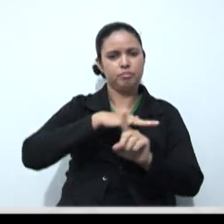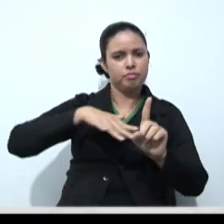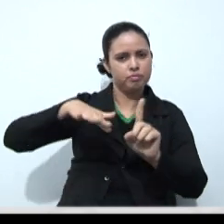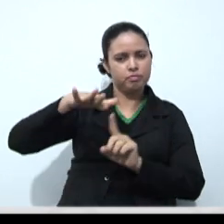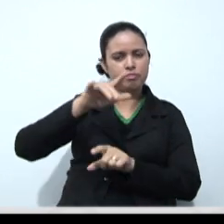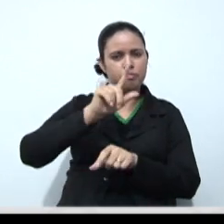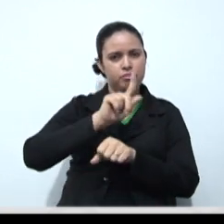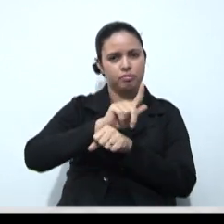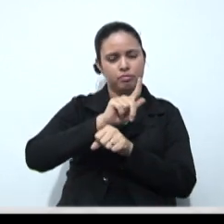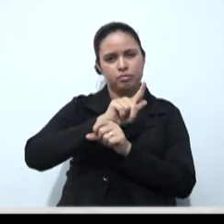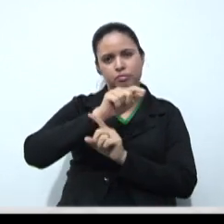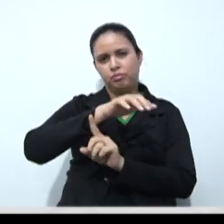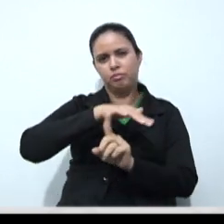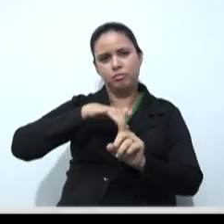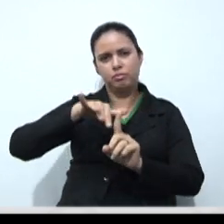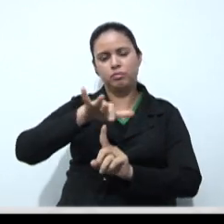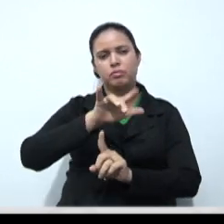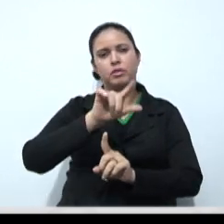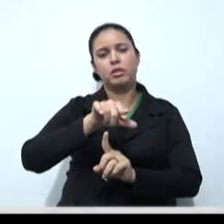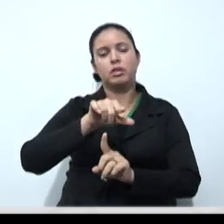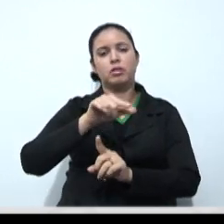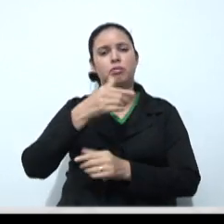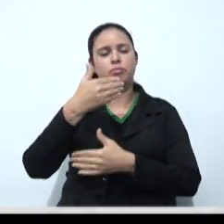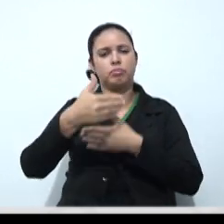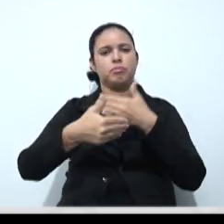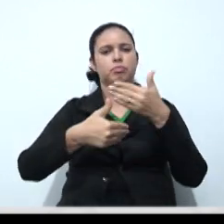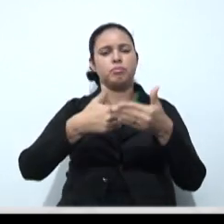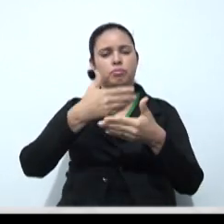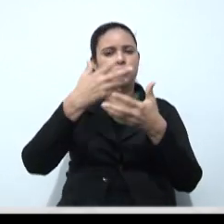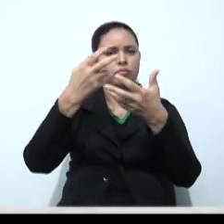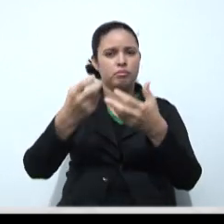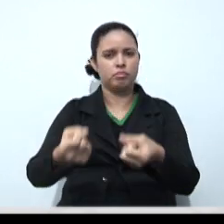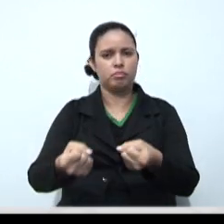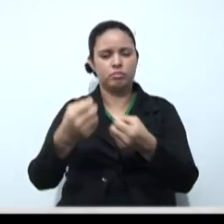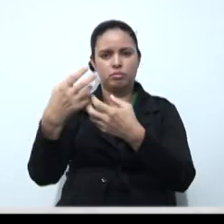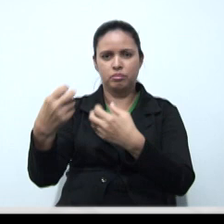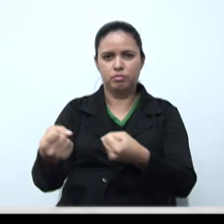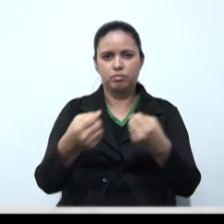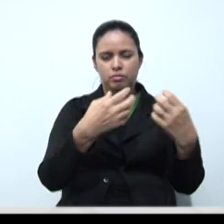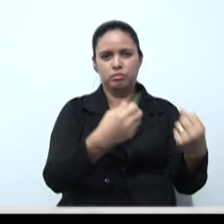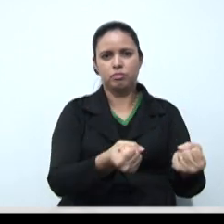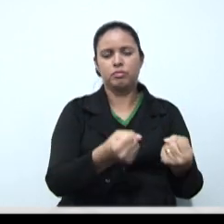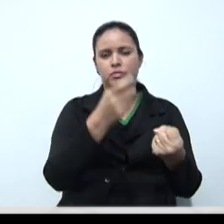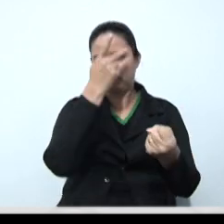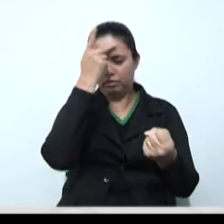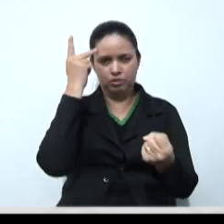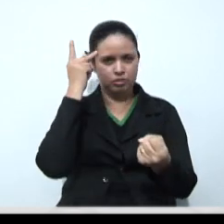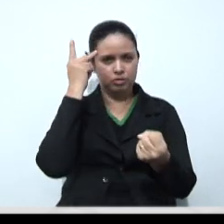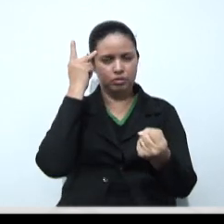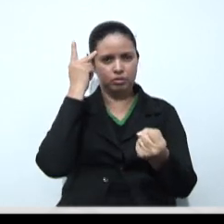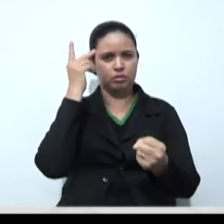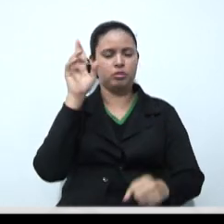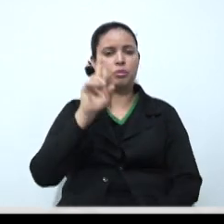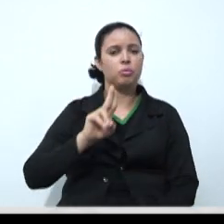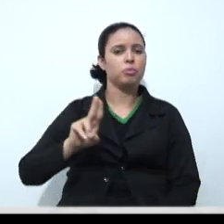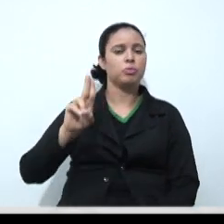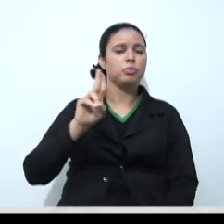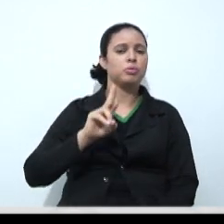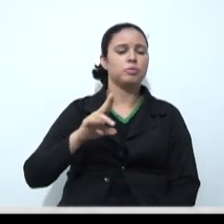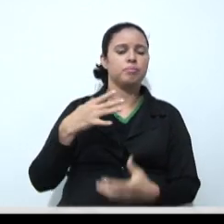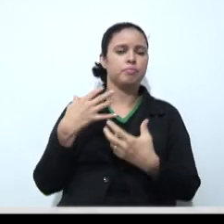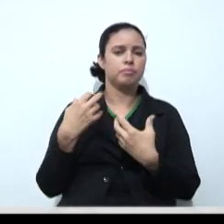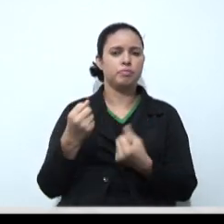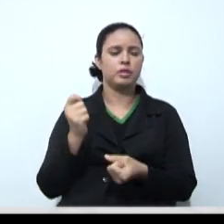gerenciamento ambiental, ele está se tornando cada vez mais aceito, a ponto de as pessoas consideradas consumidoras